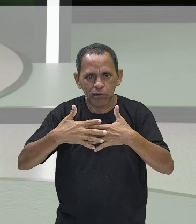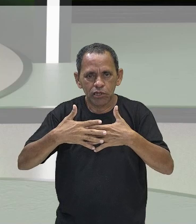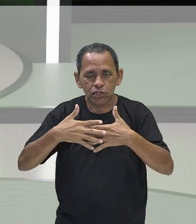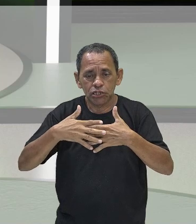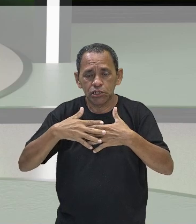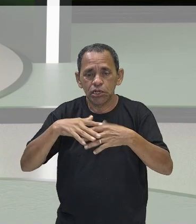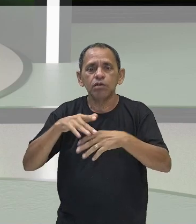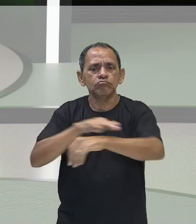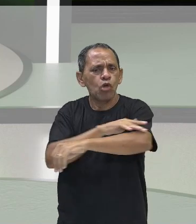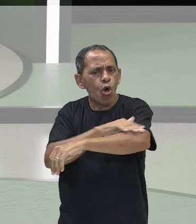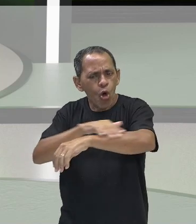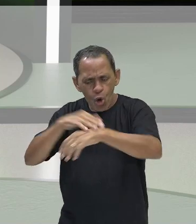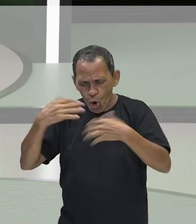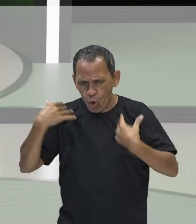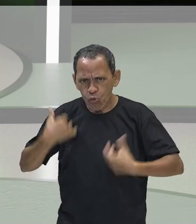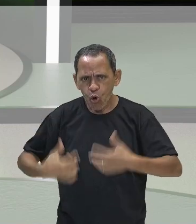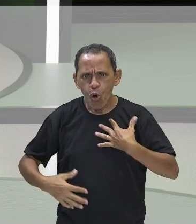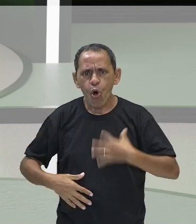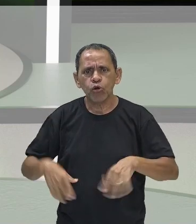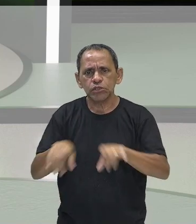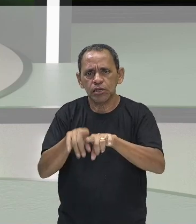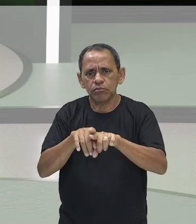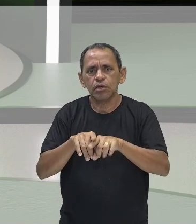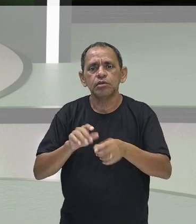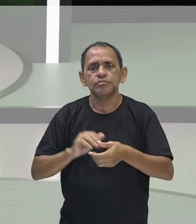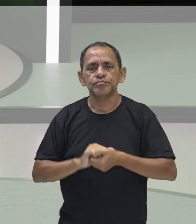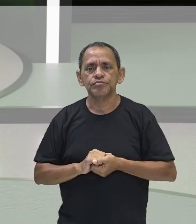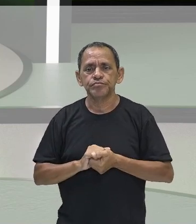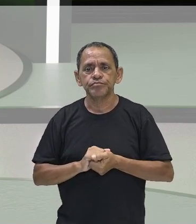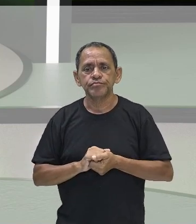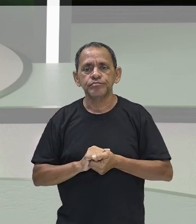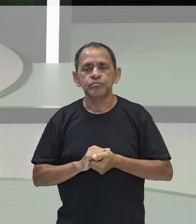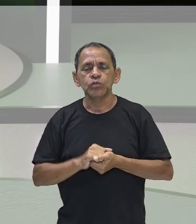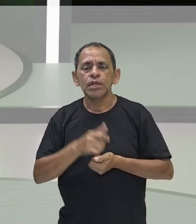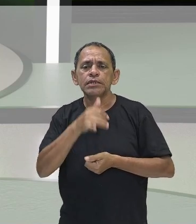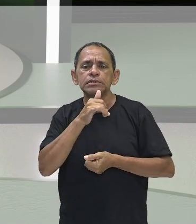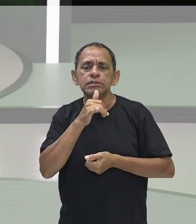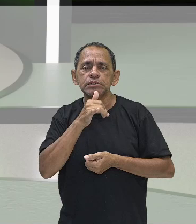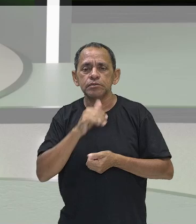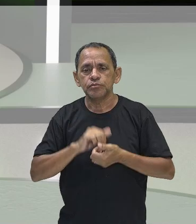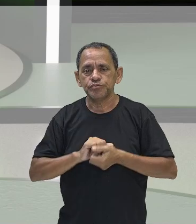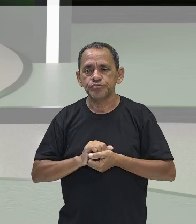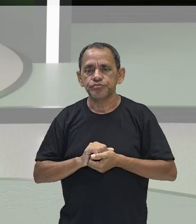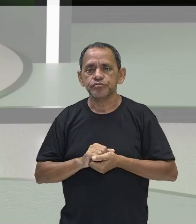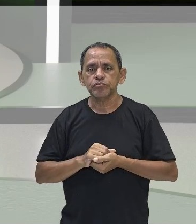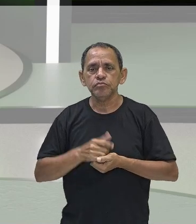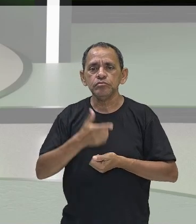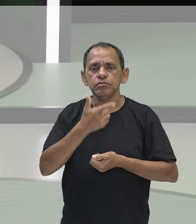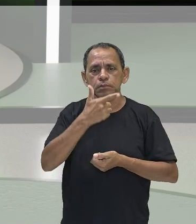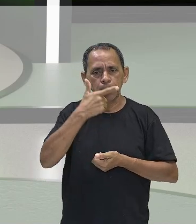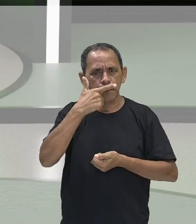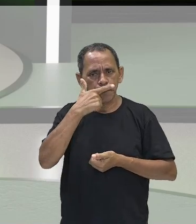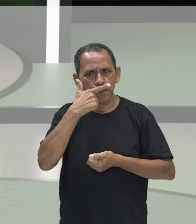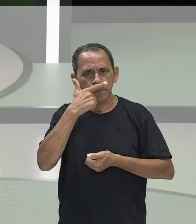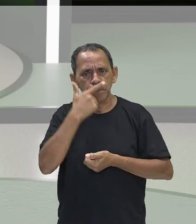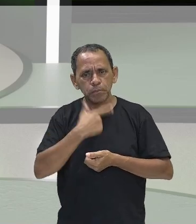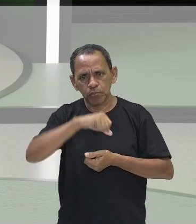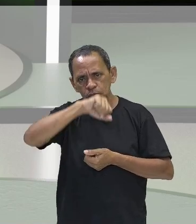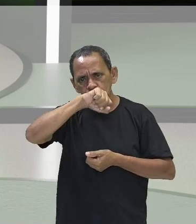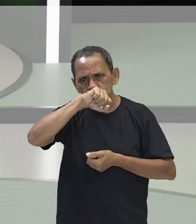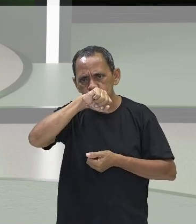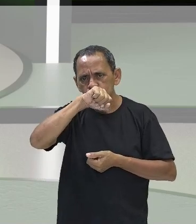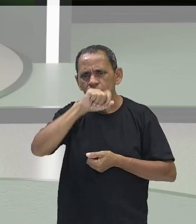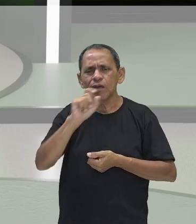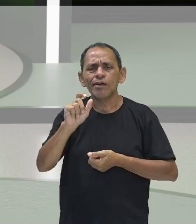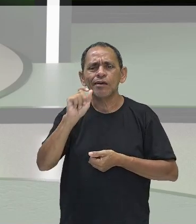corpo. E uma outra situação, por exemplo, os nossos pais ou quem de vocês, né, faz